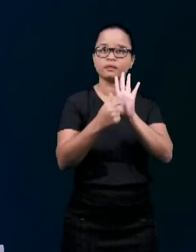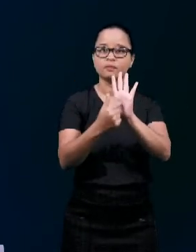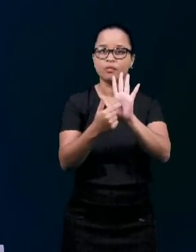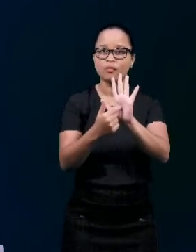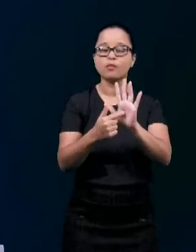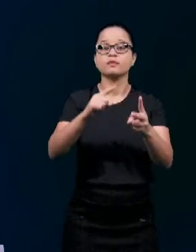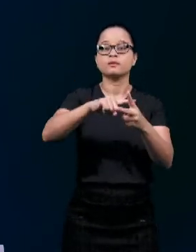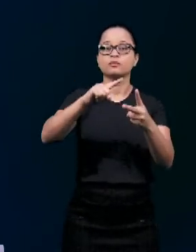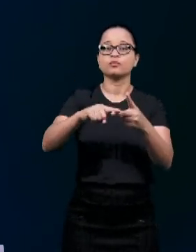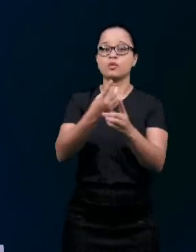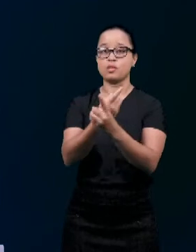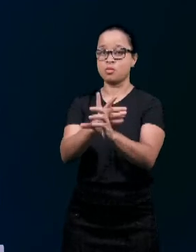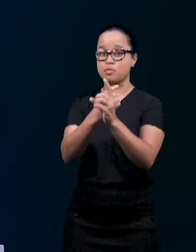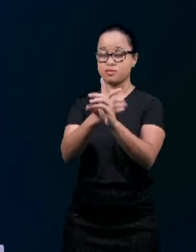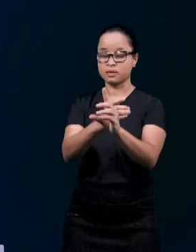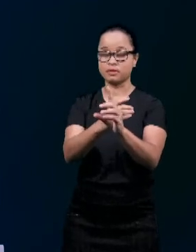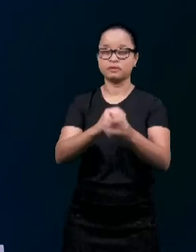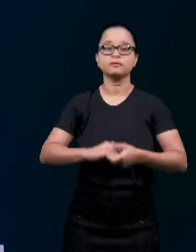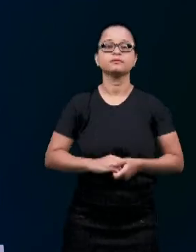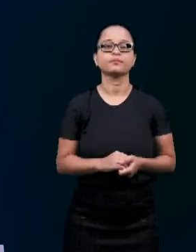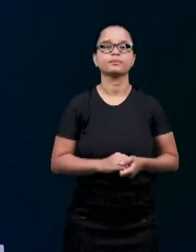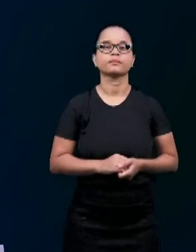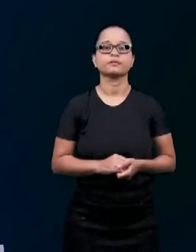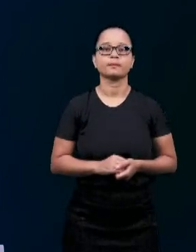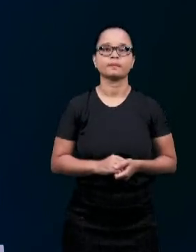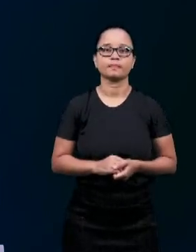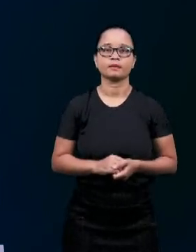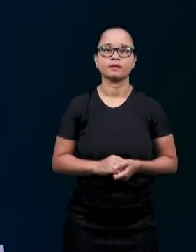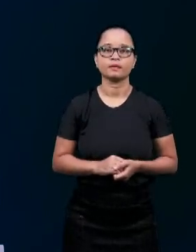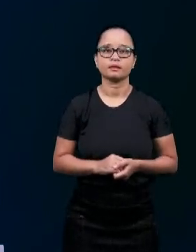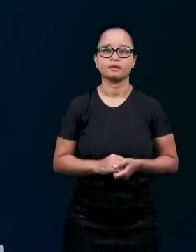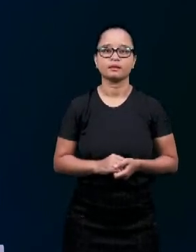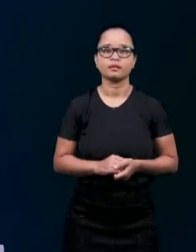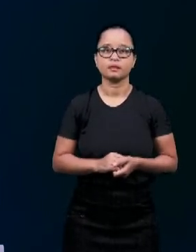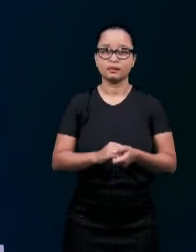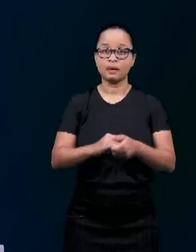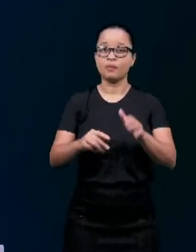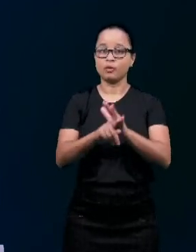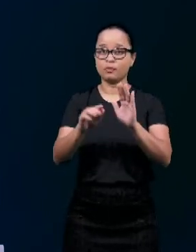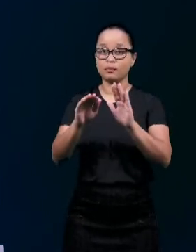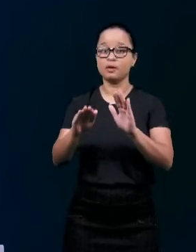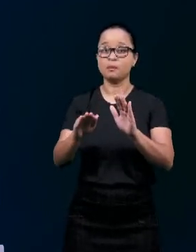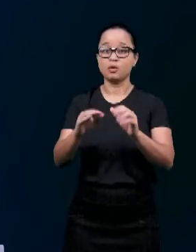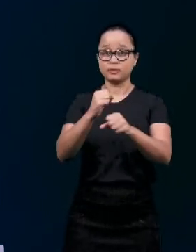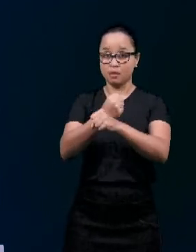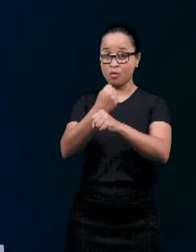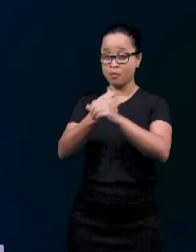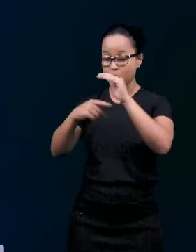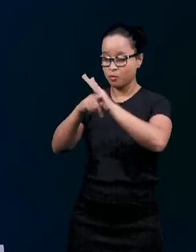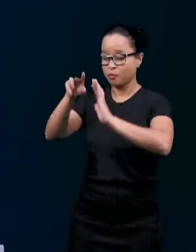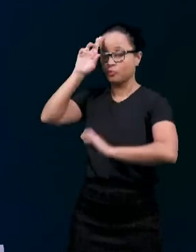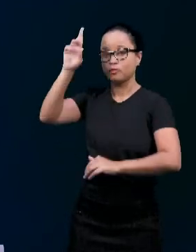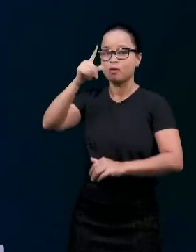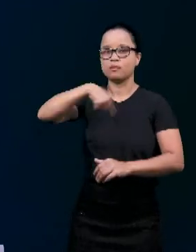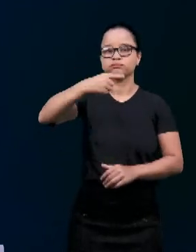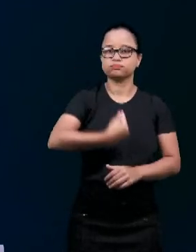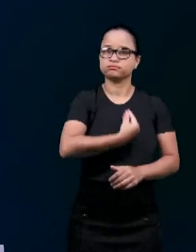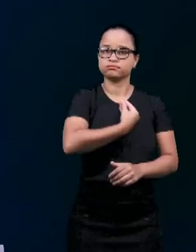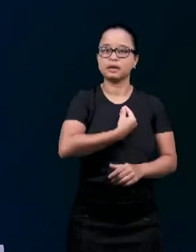doutrinas, são colunas, né, da obra em nosso meio, no texto